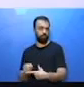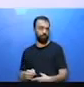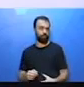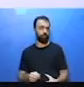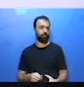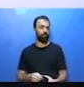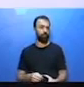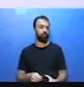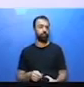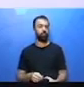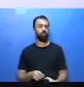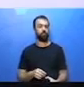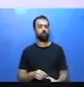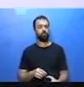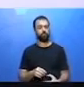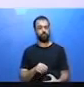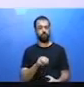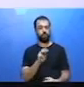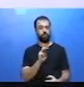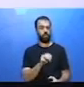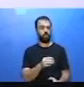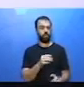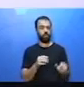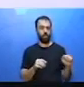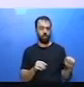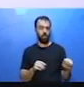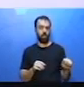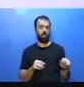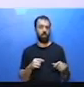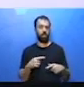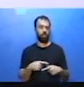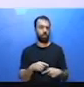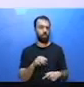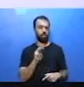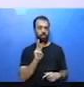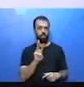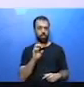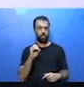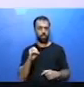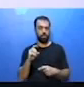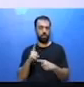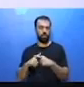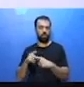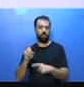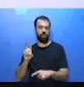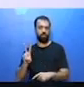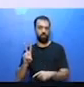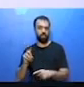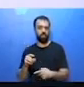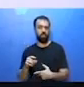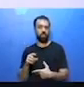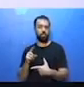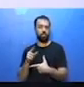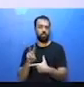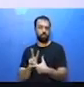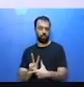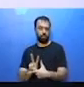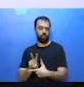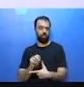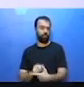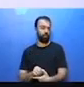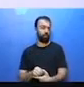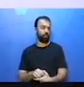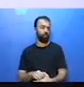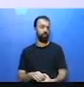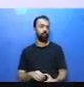maiúsculo, coloquei 30, D minúsculo 20, 2 da fórmula. 30 vezes 20, 600.